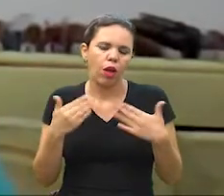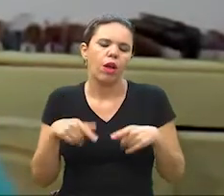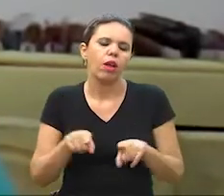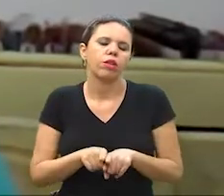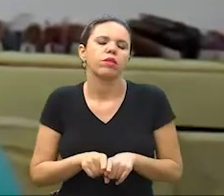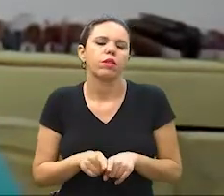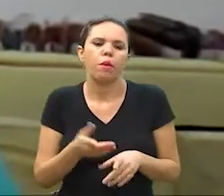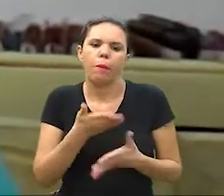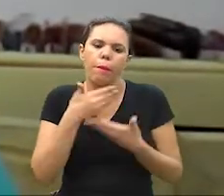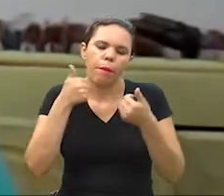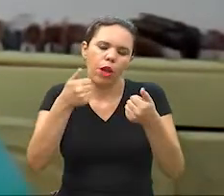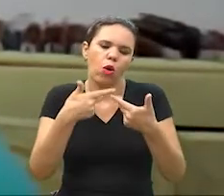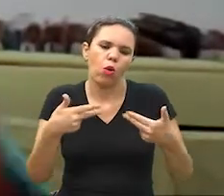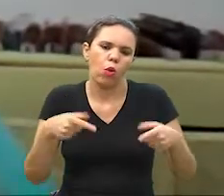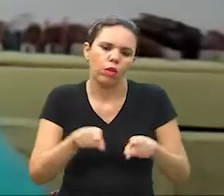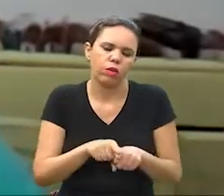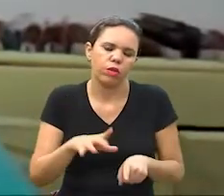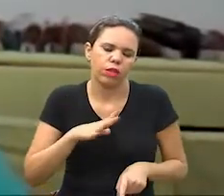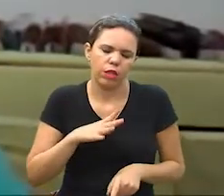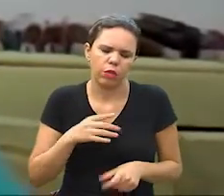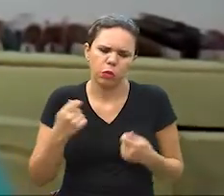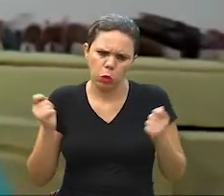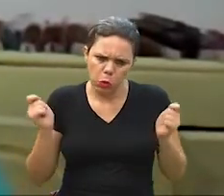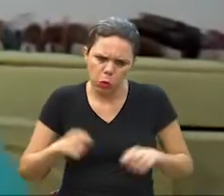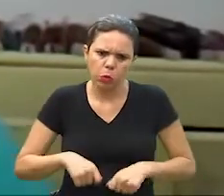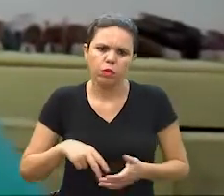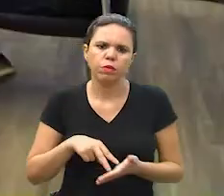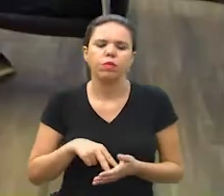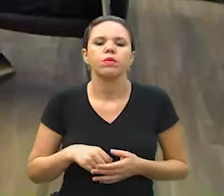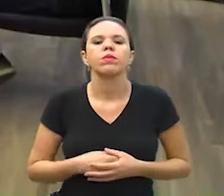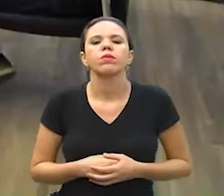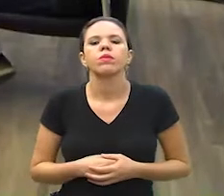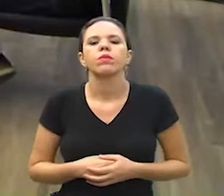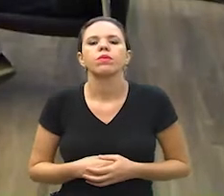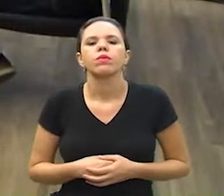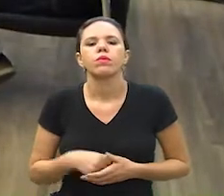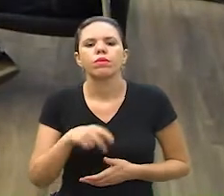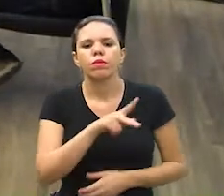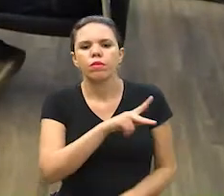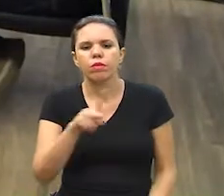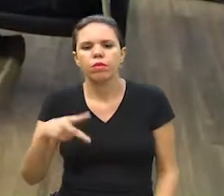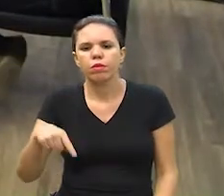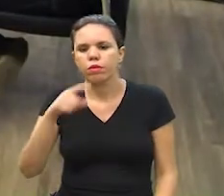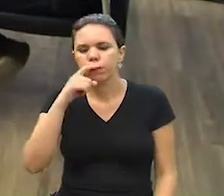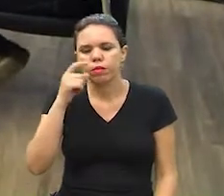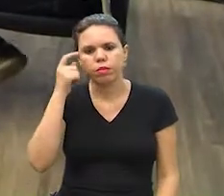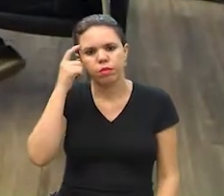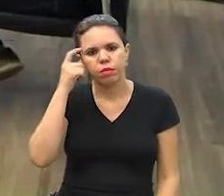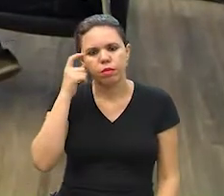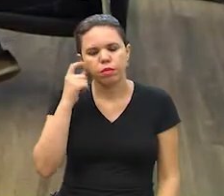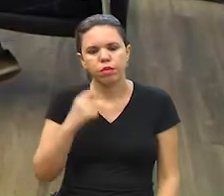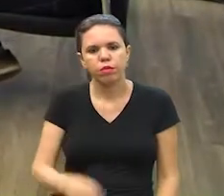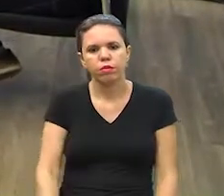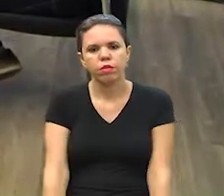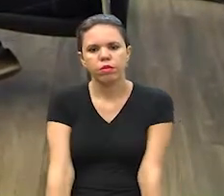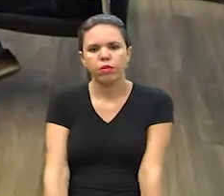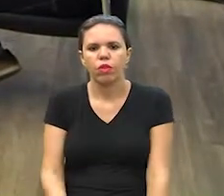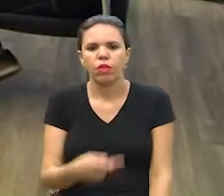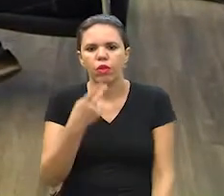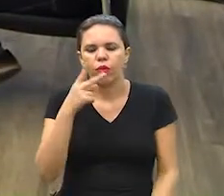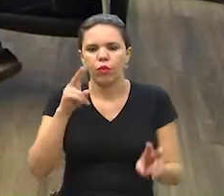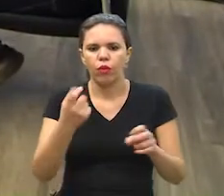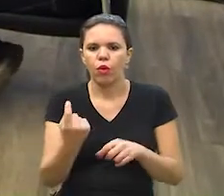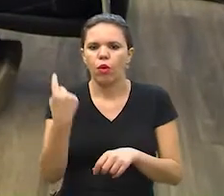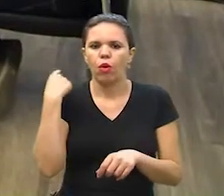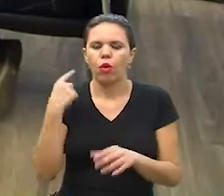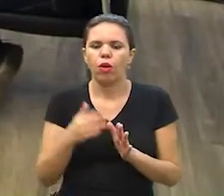para a nossa cidade. Então, precisa ter pulso firme nessa gestão. Presidente Zé Carlos, quero ouvi-lo também. Eu vou falar a respeito daquele